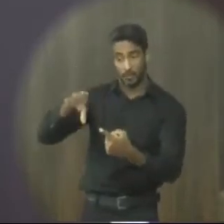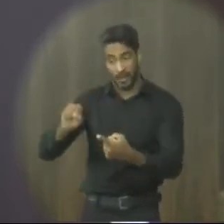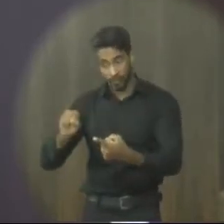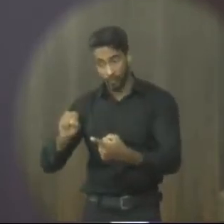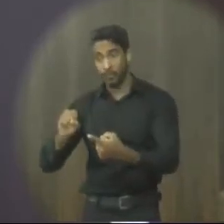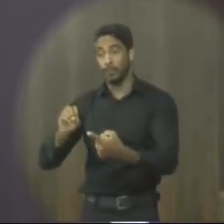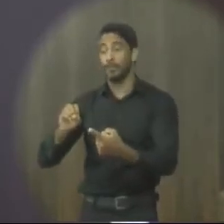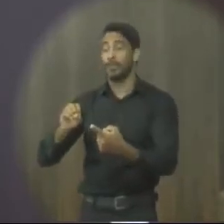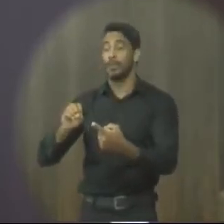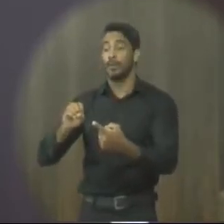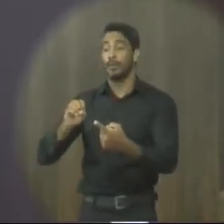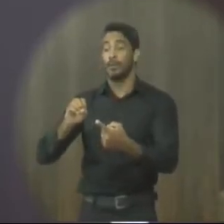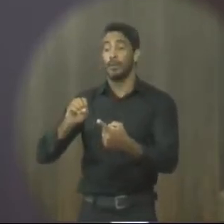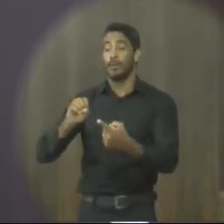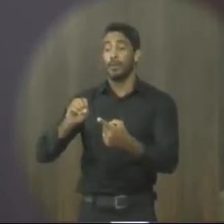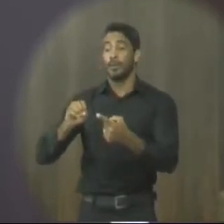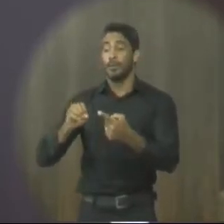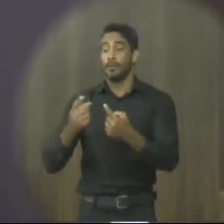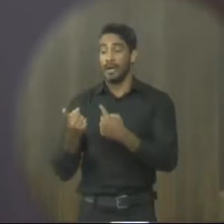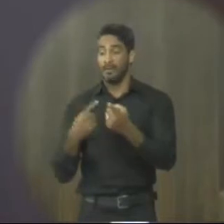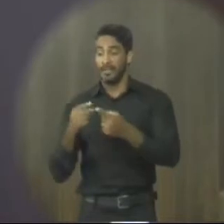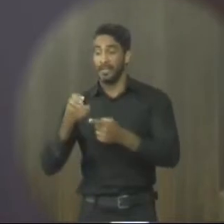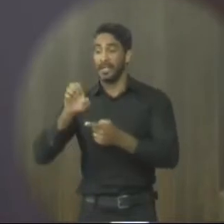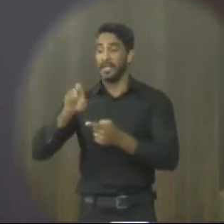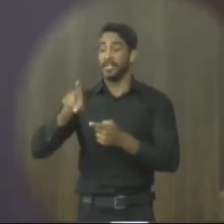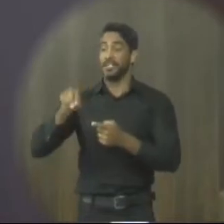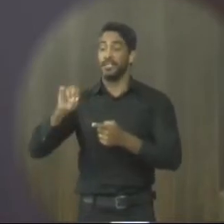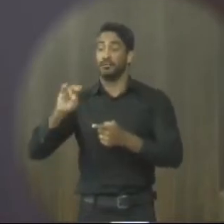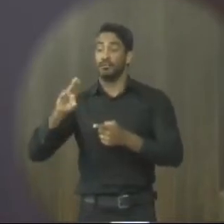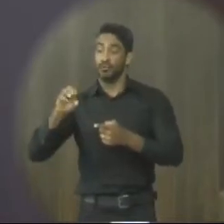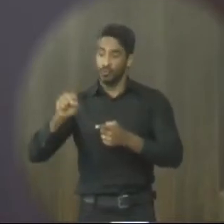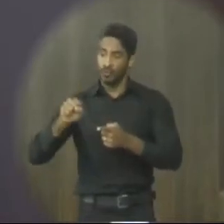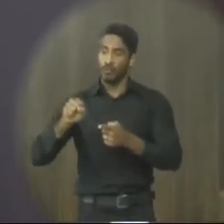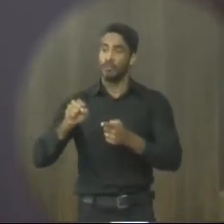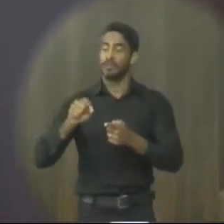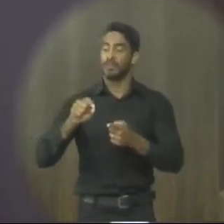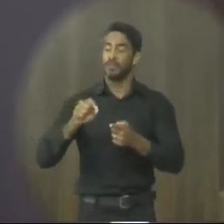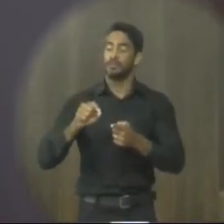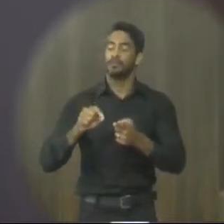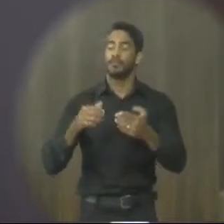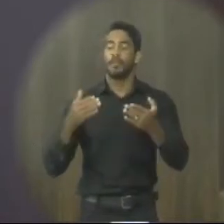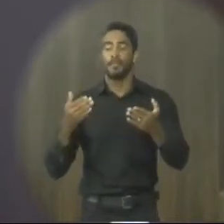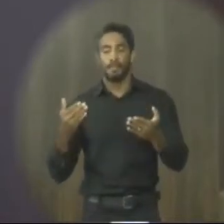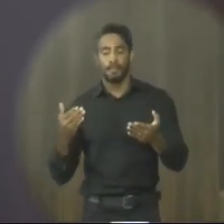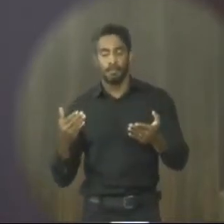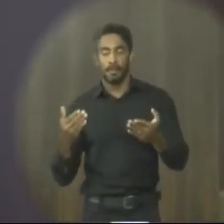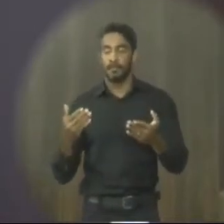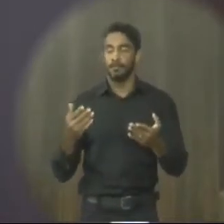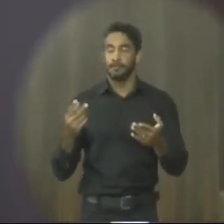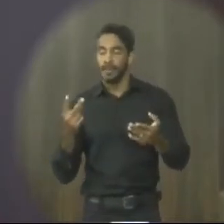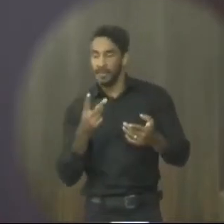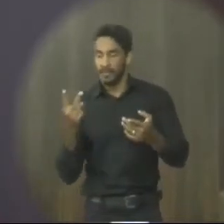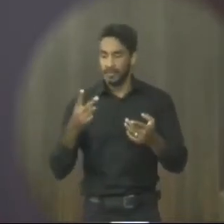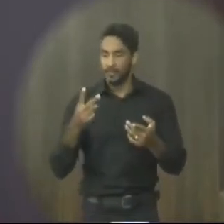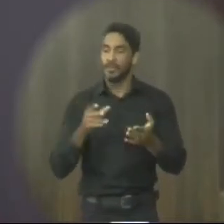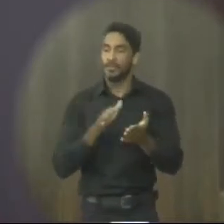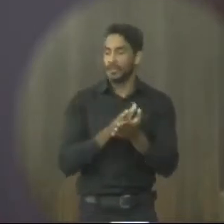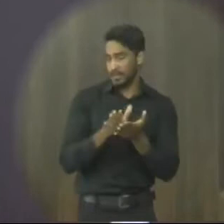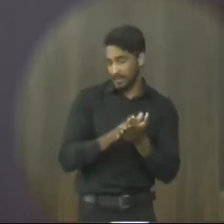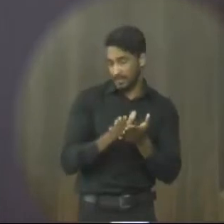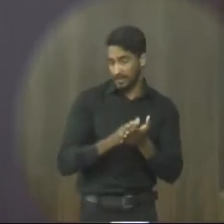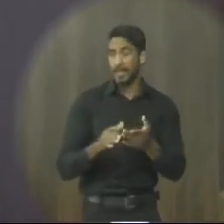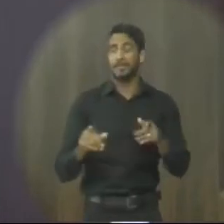com a Avenida Eudes Brandão, né, a Beira Rio. Então esses dois investimentos. Além